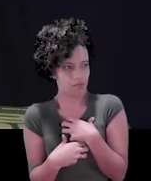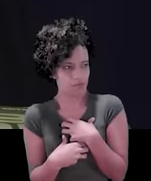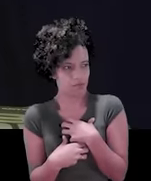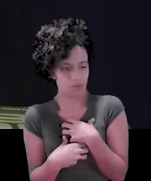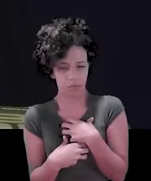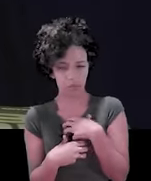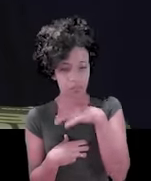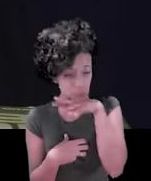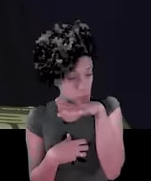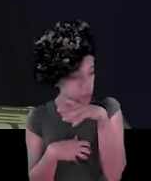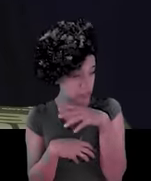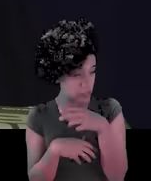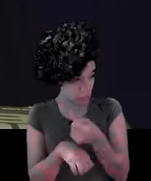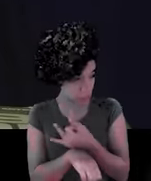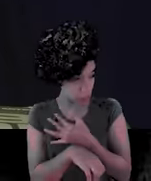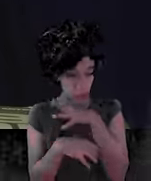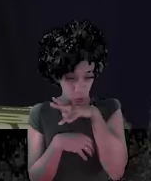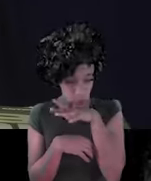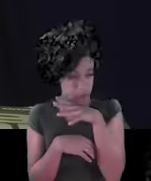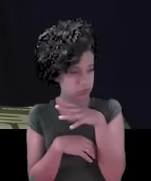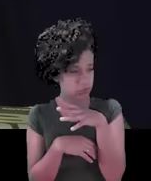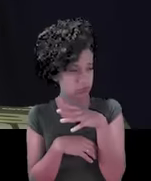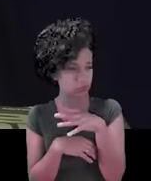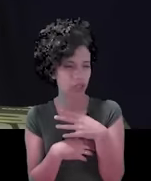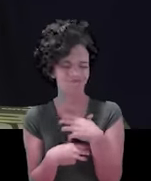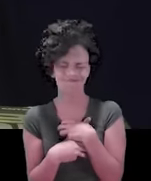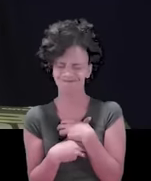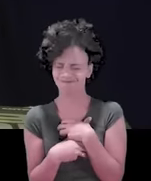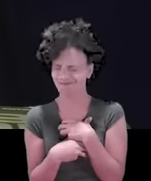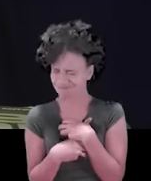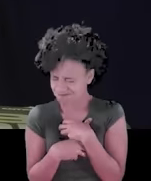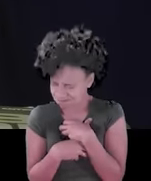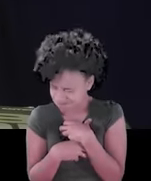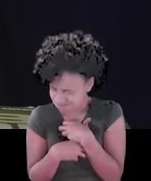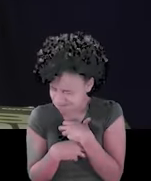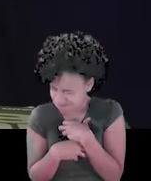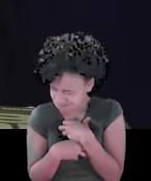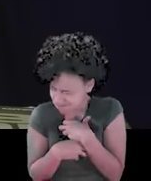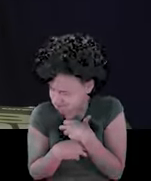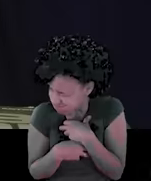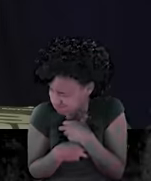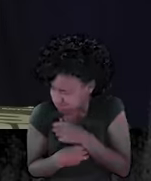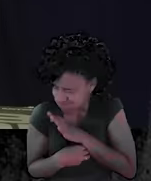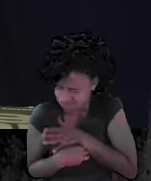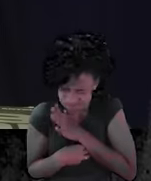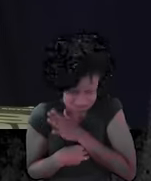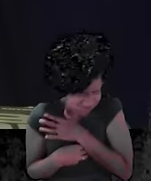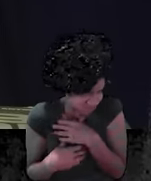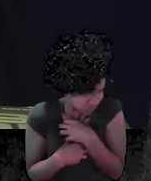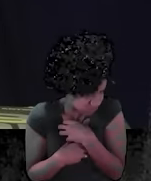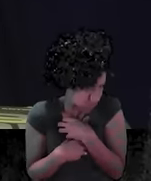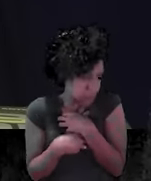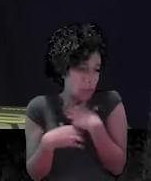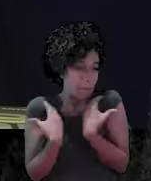sentimentos ruins e a capital pesado pesado bicho parece que eu